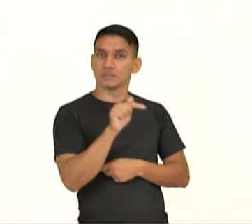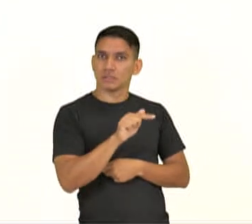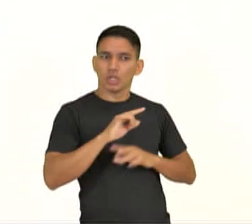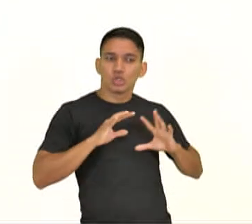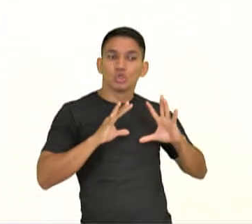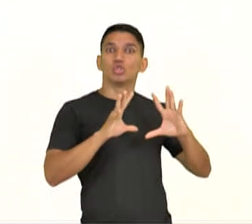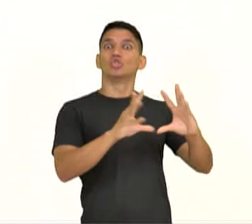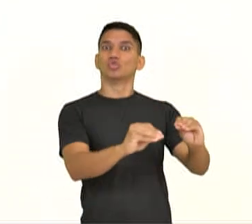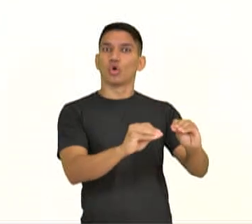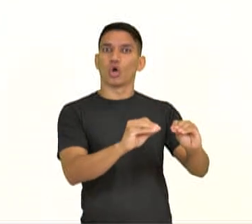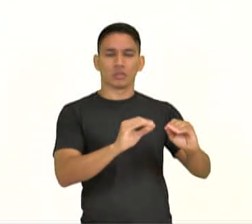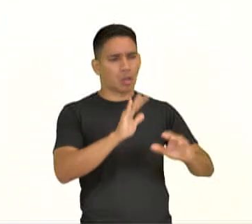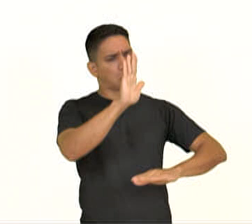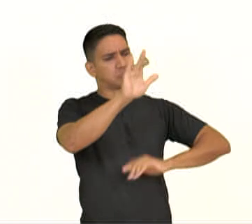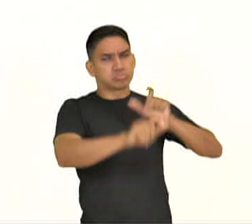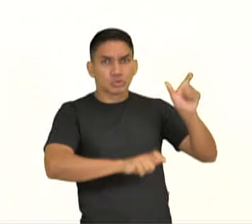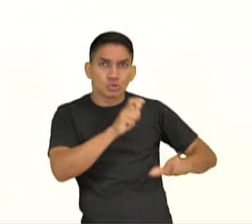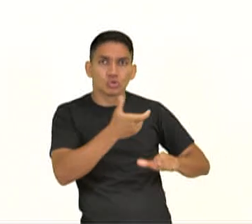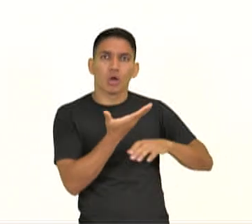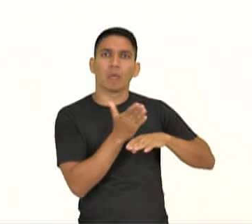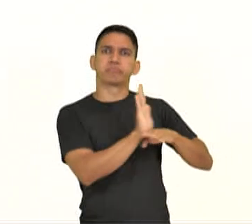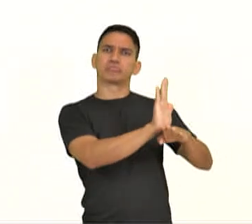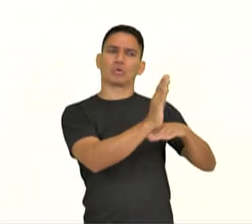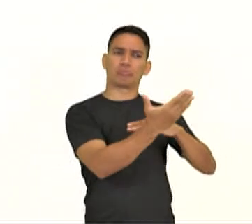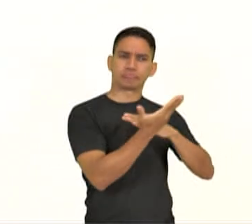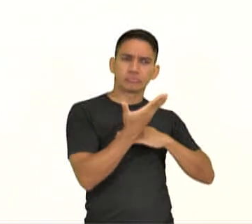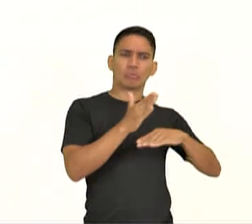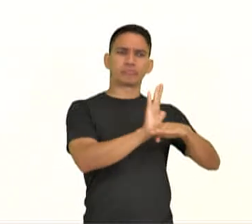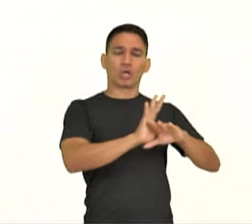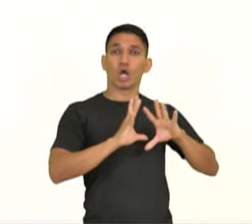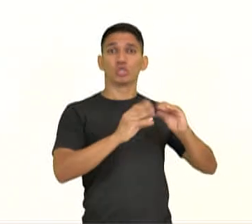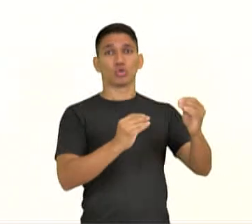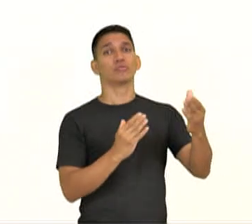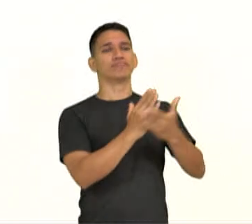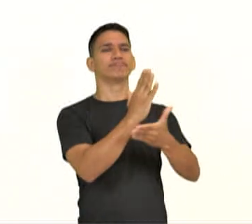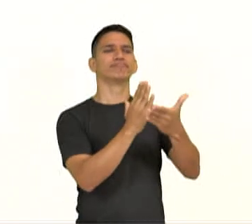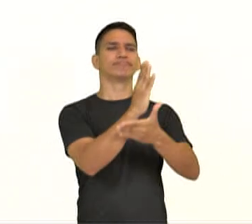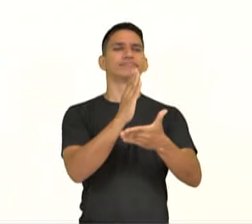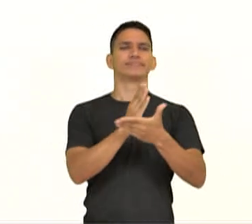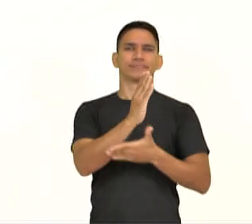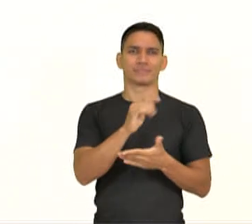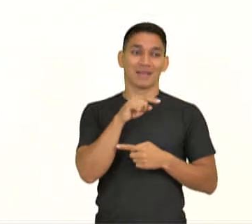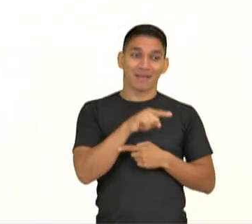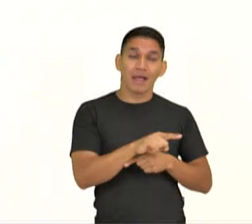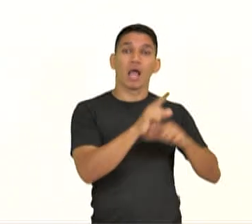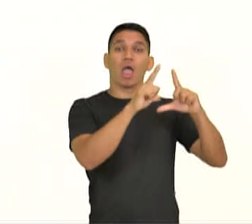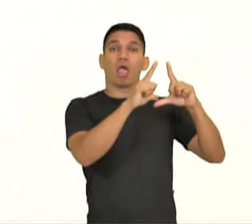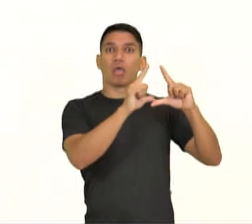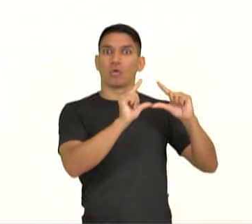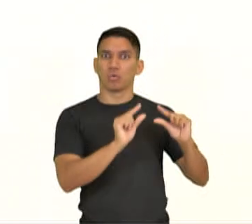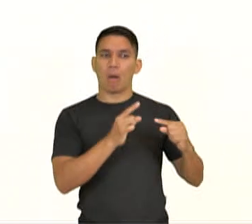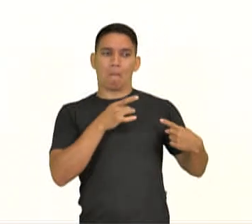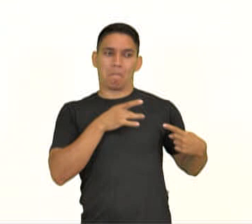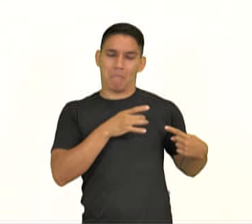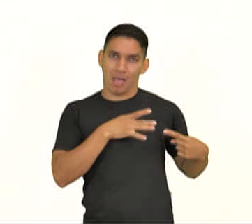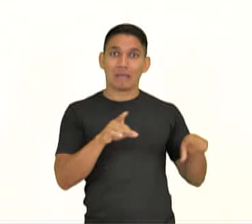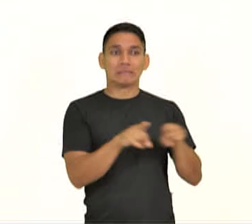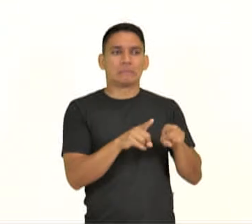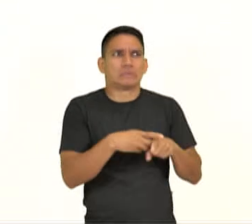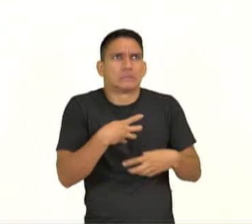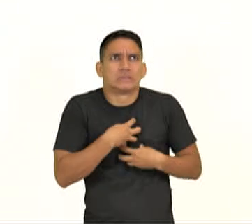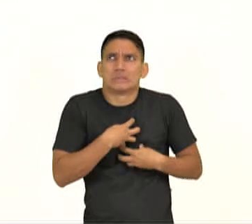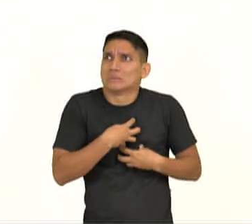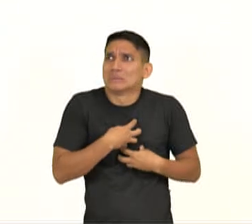todo mundo coopera e todos ganham. E esses jogos eliminam o medo e o sentimento do